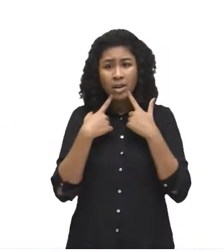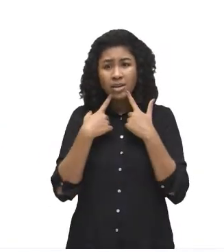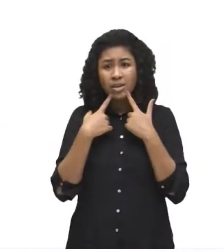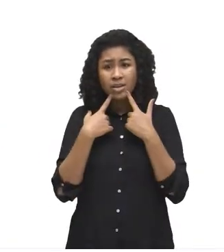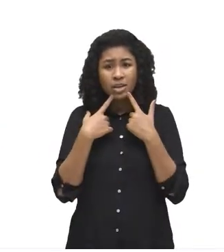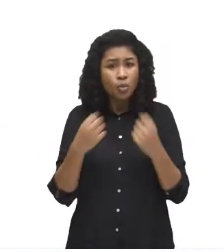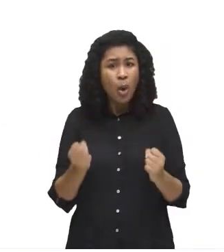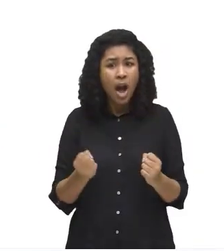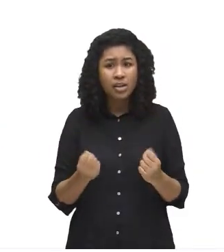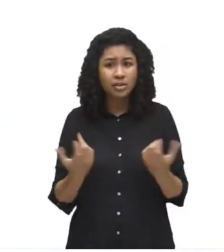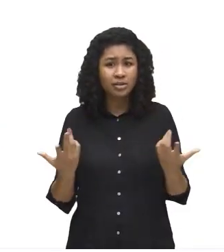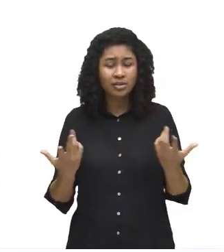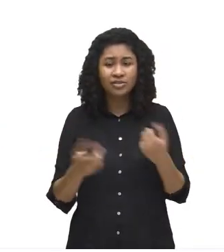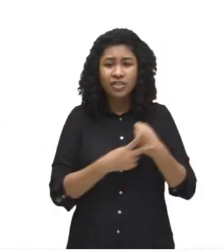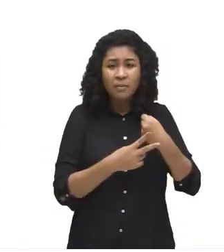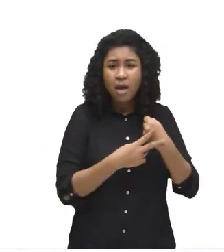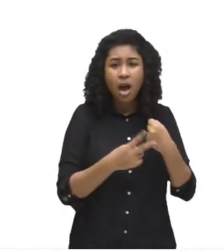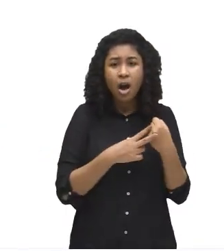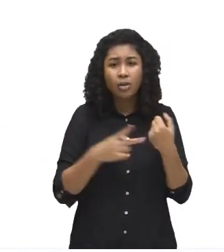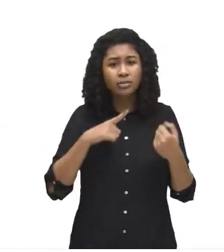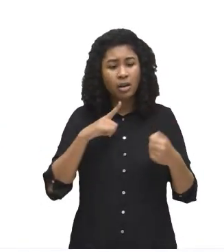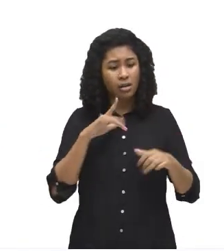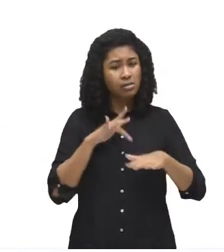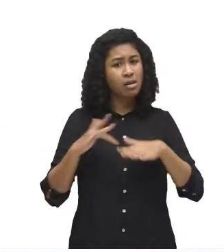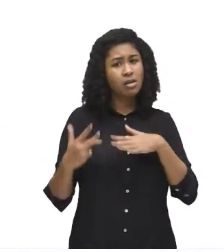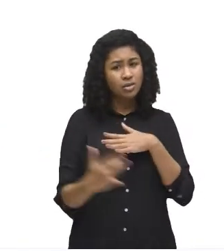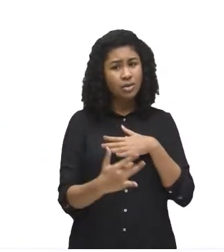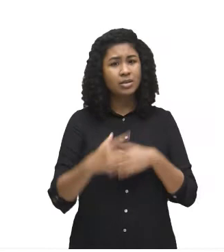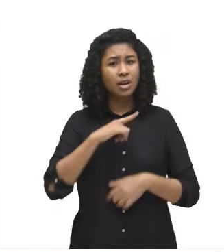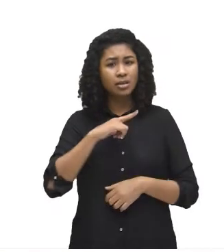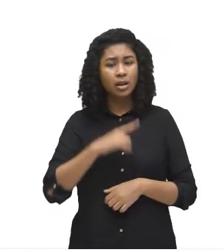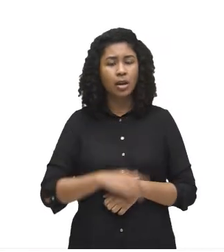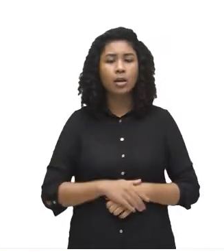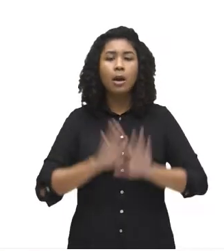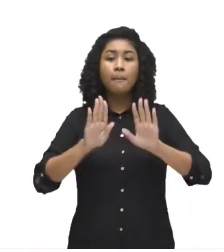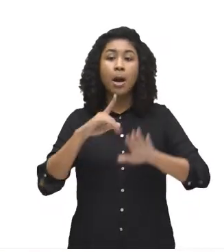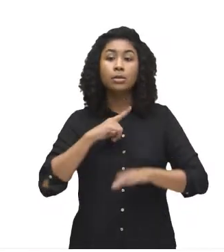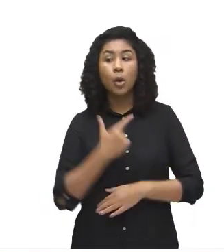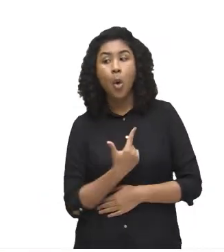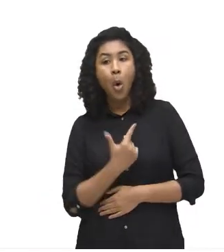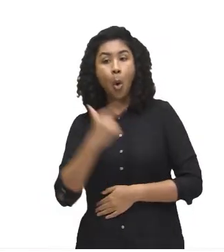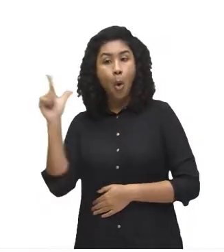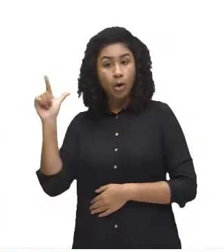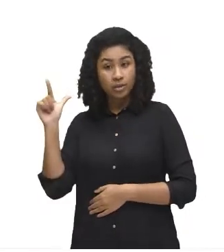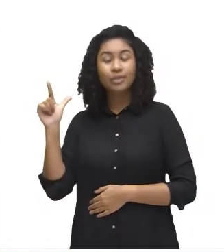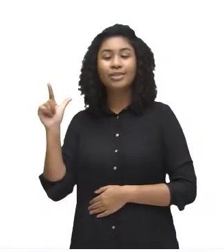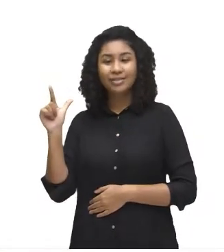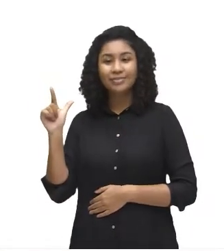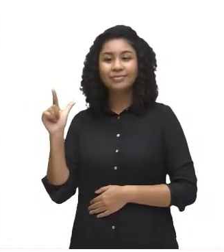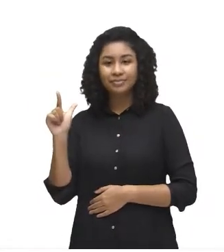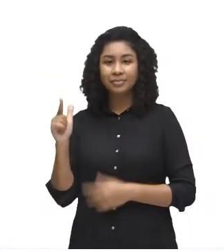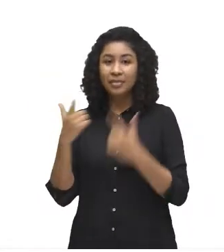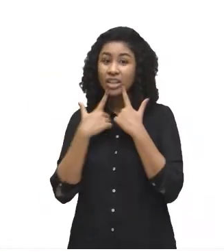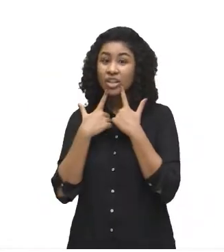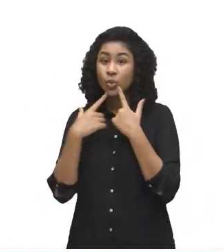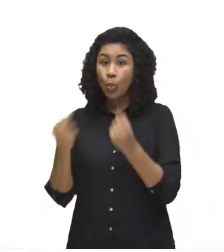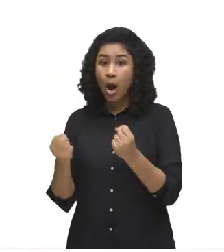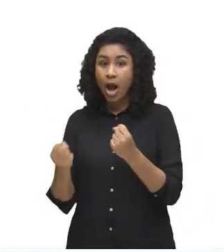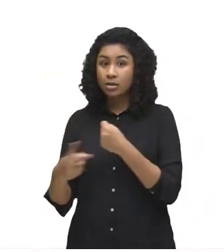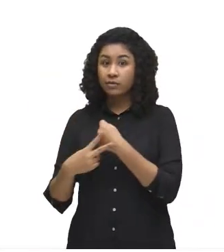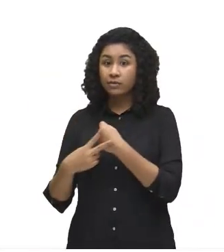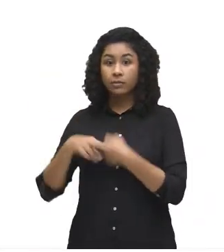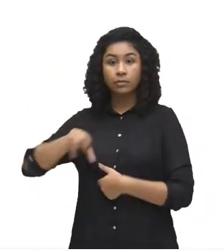nos grupos, por exemplo, nas redes sociais. Mas também tem a linguagem não verbal. Vamos lá? Observe. Olha a linguagem